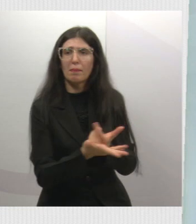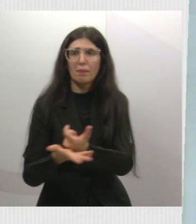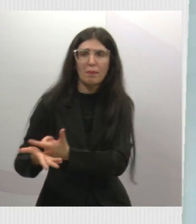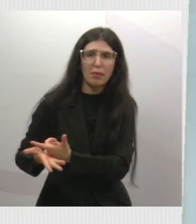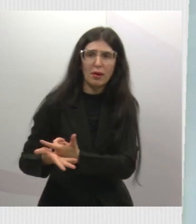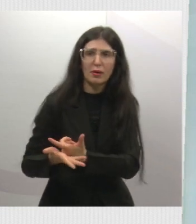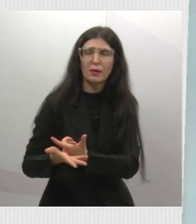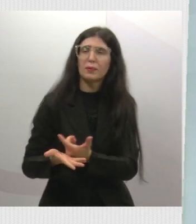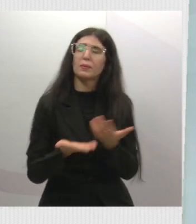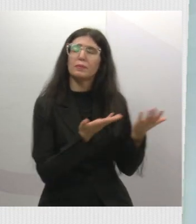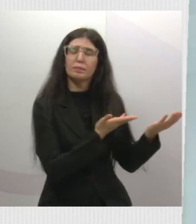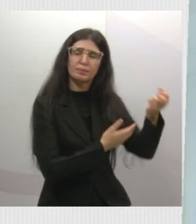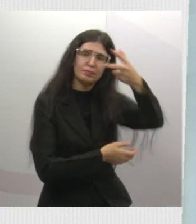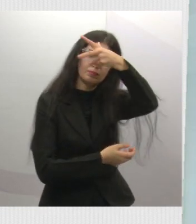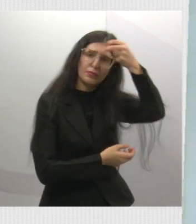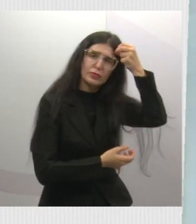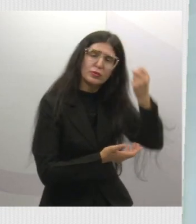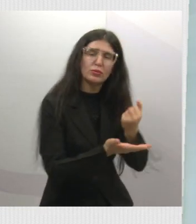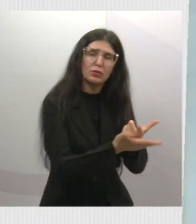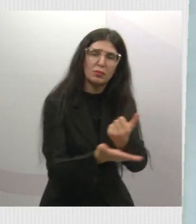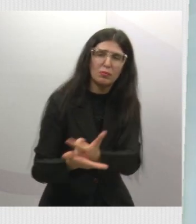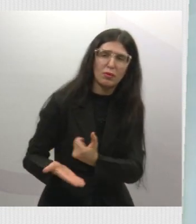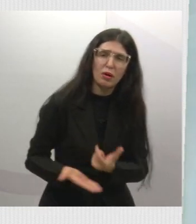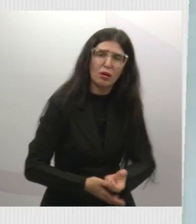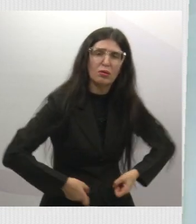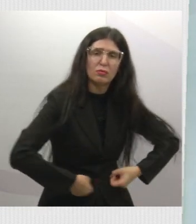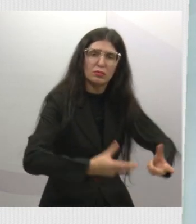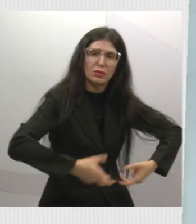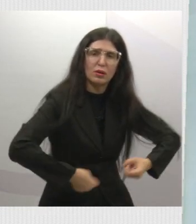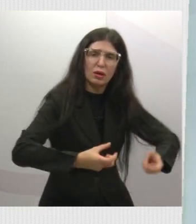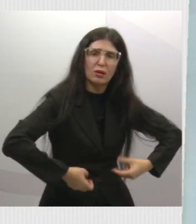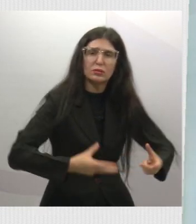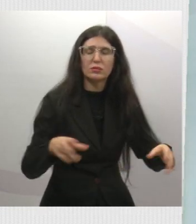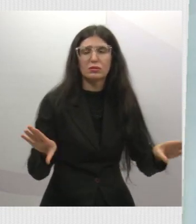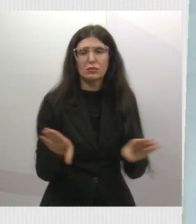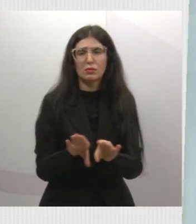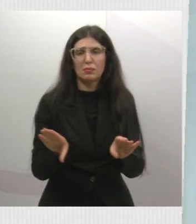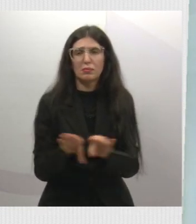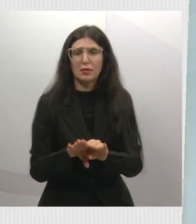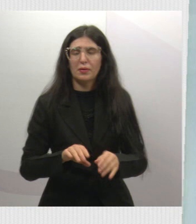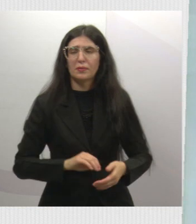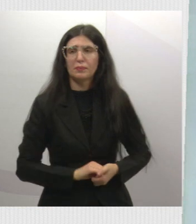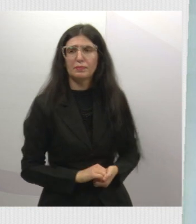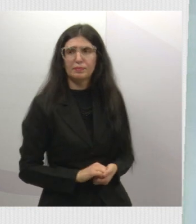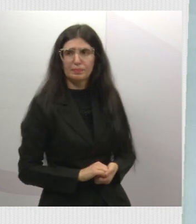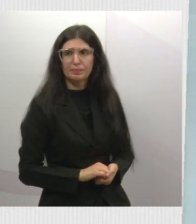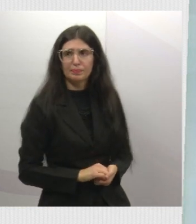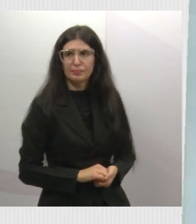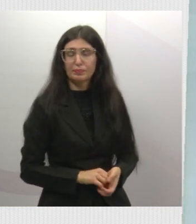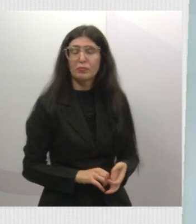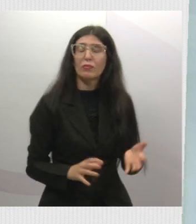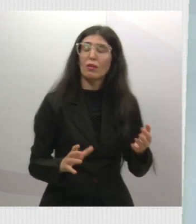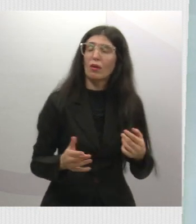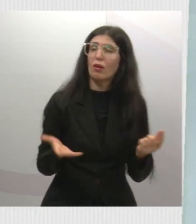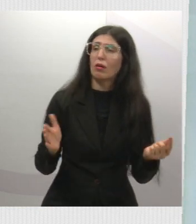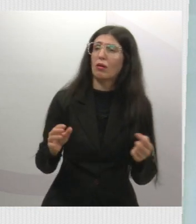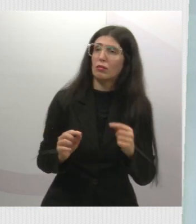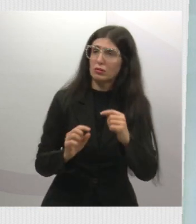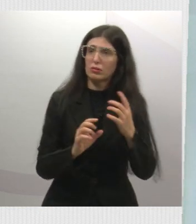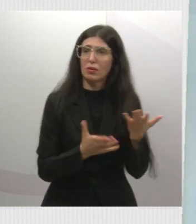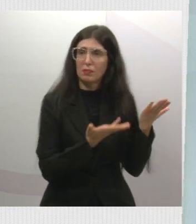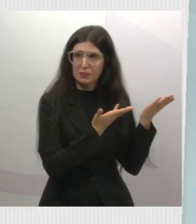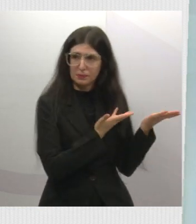e a receita de capital. Temos aqui a meta orçada, né, da